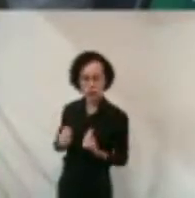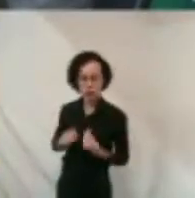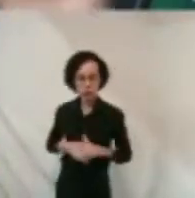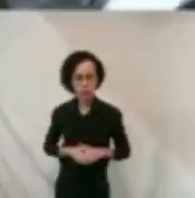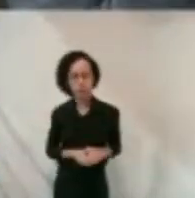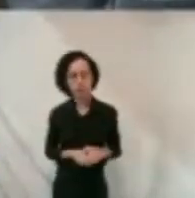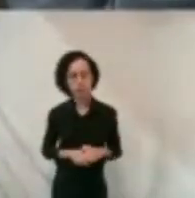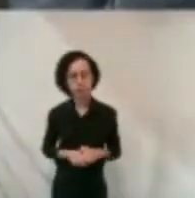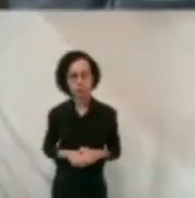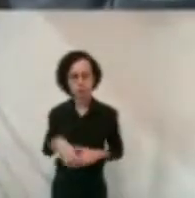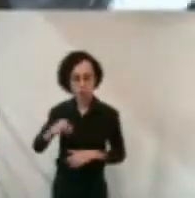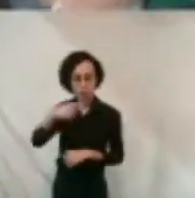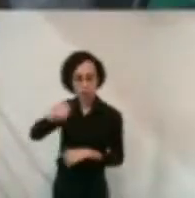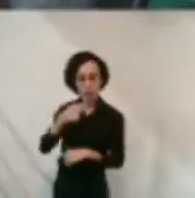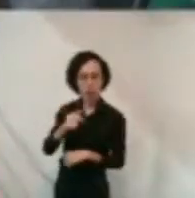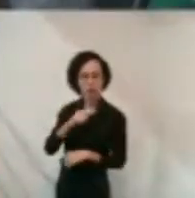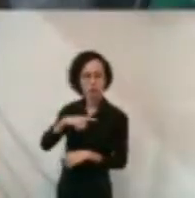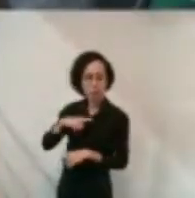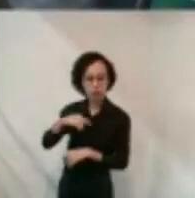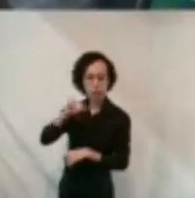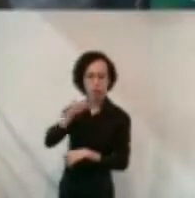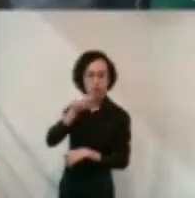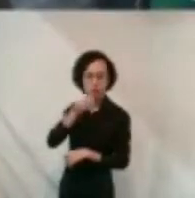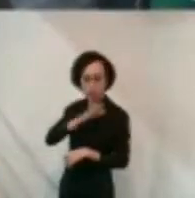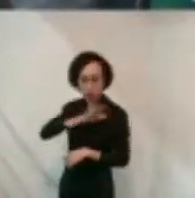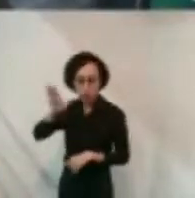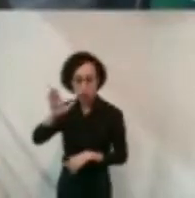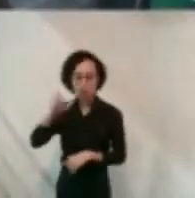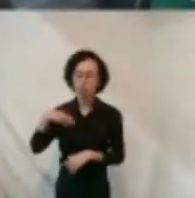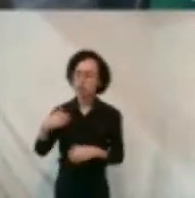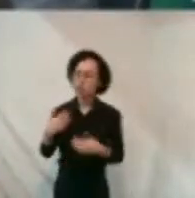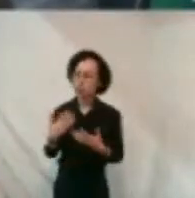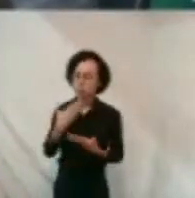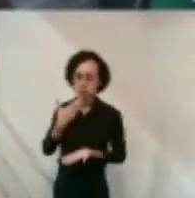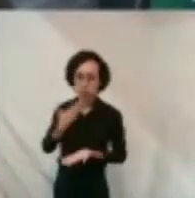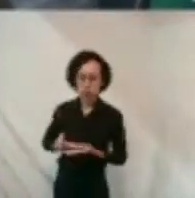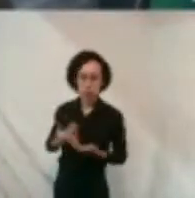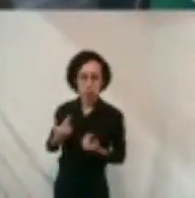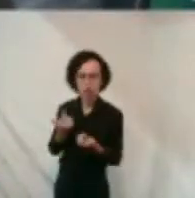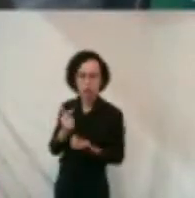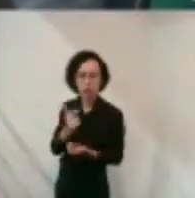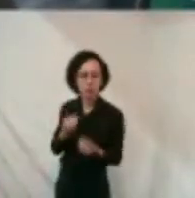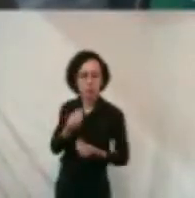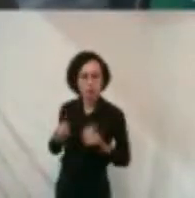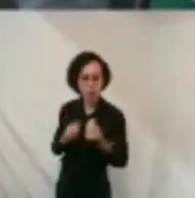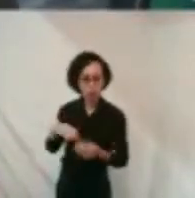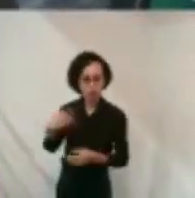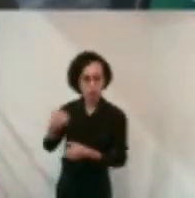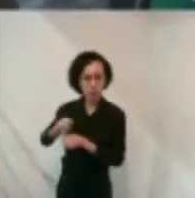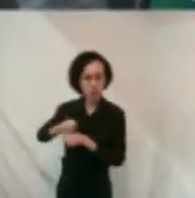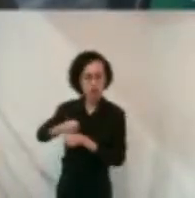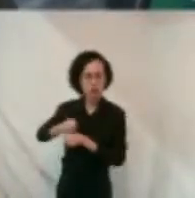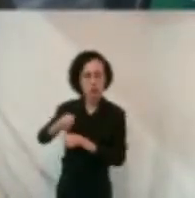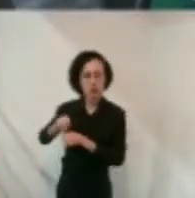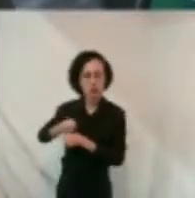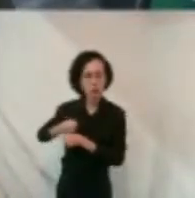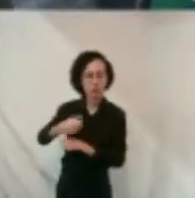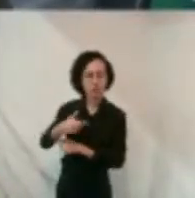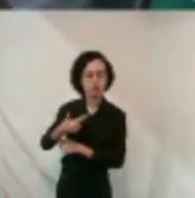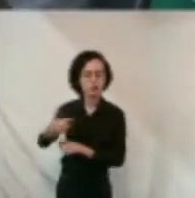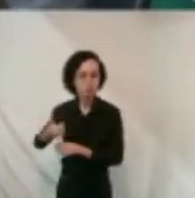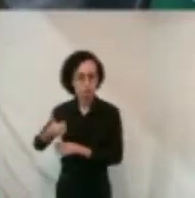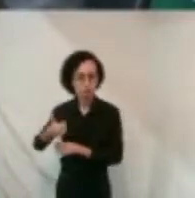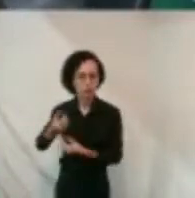né? Quem teve essa oportunidade de ir é um negócio impressionante. Não tem mais cabimento a gente, no século XXI, conviver com isso.